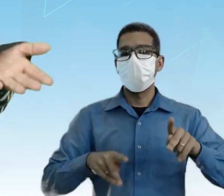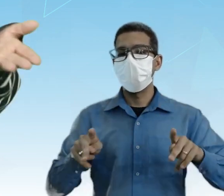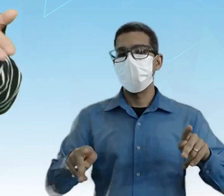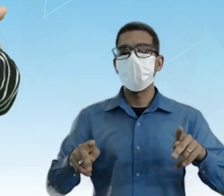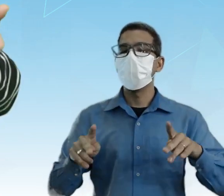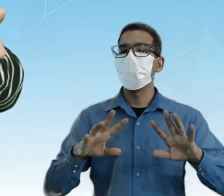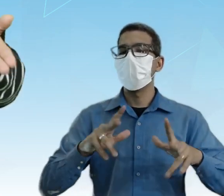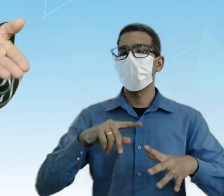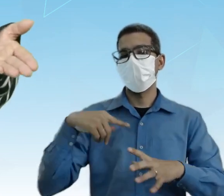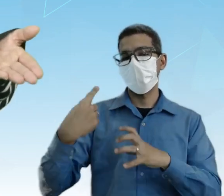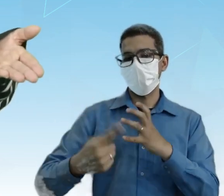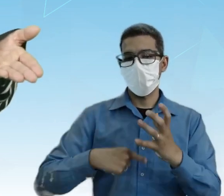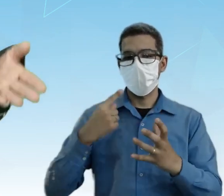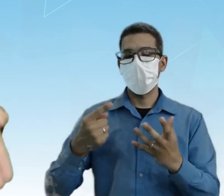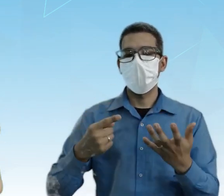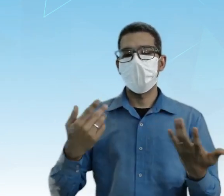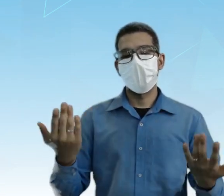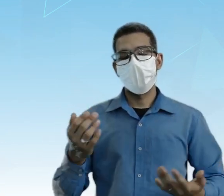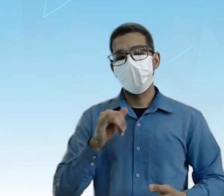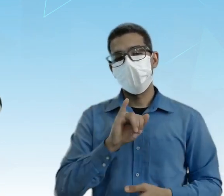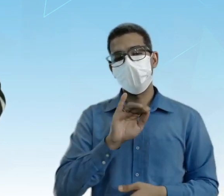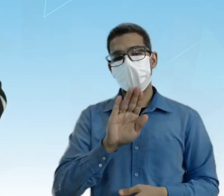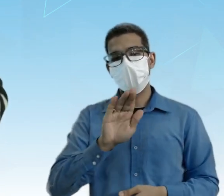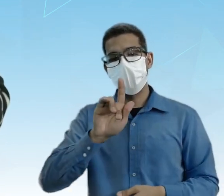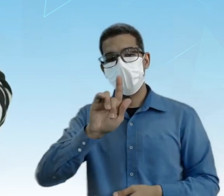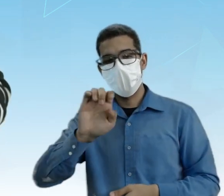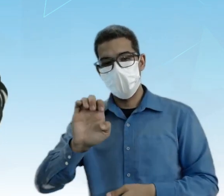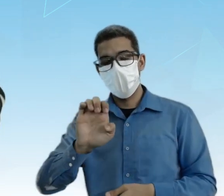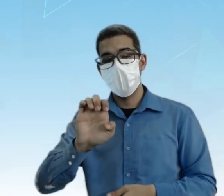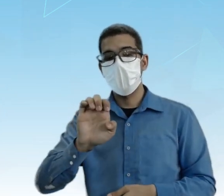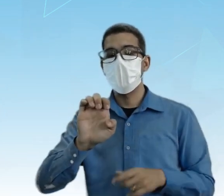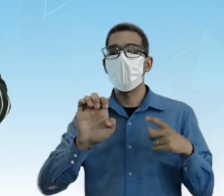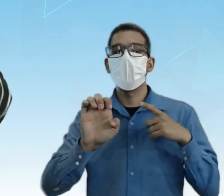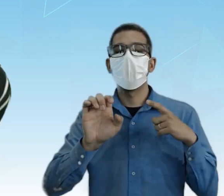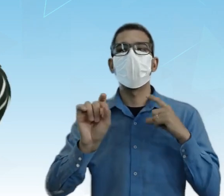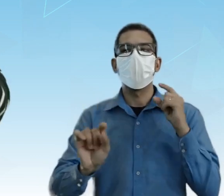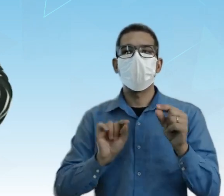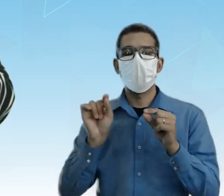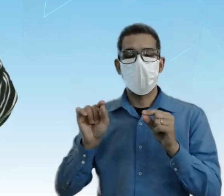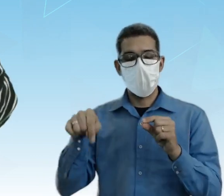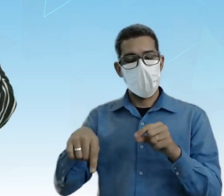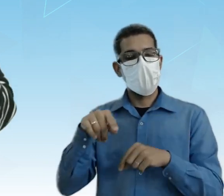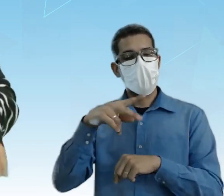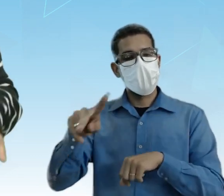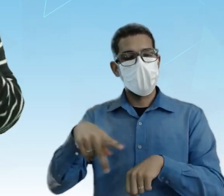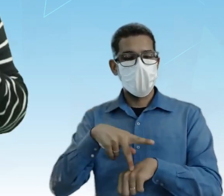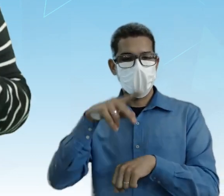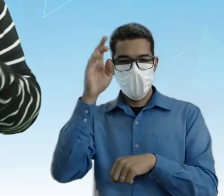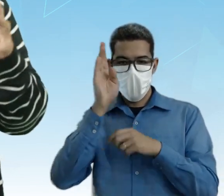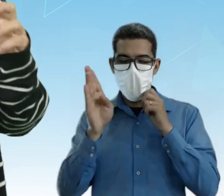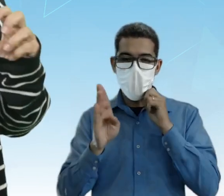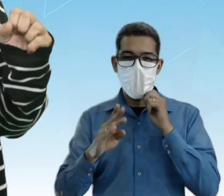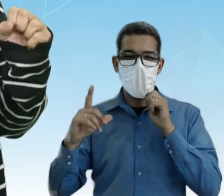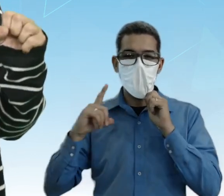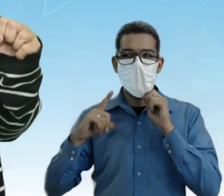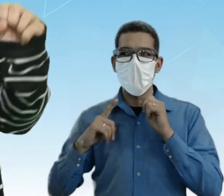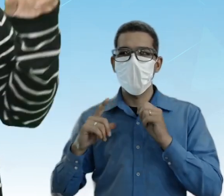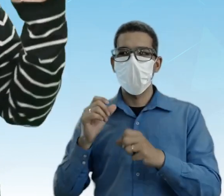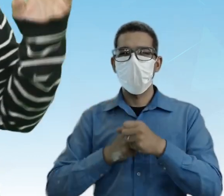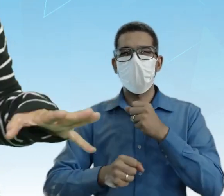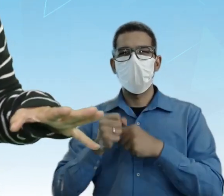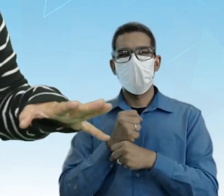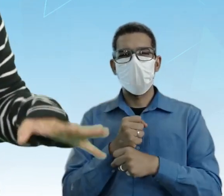Brasileiro de Geografia e Estatística, que é o IBGE, o país da gente atingiu, lá para